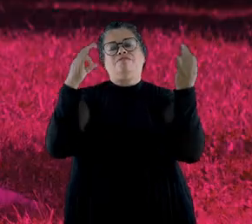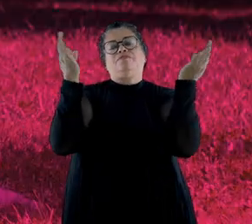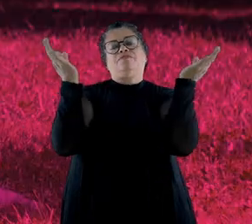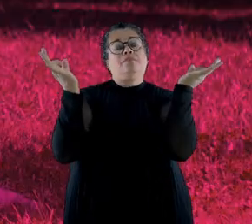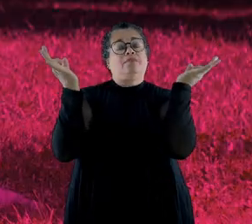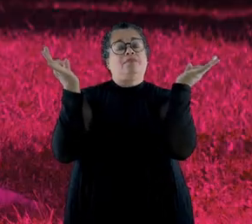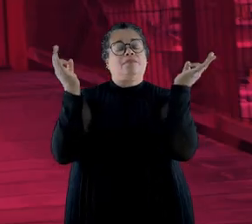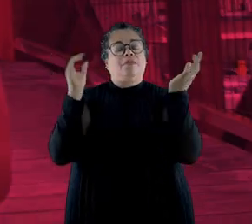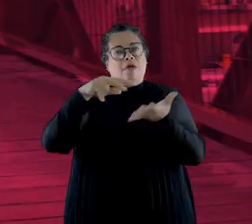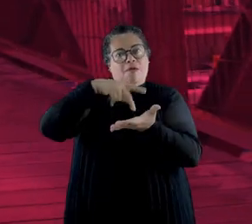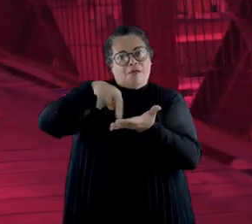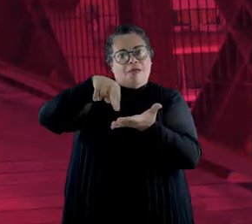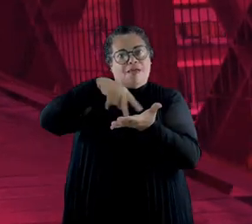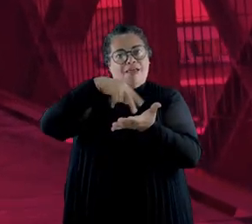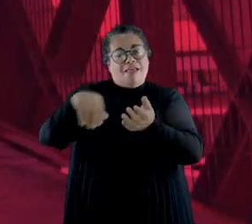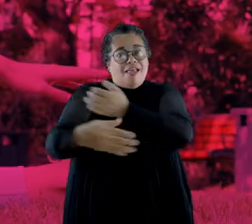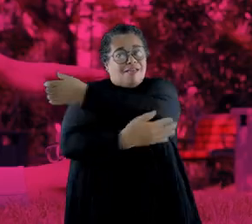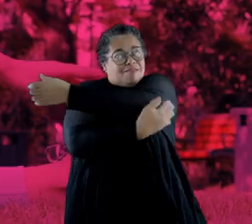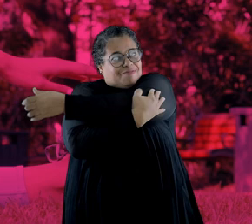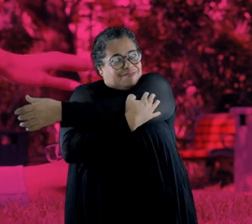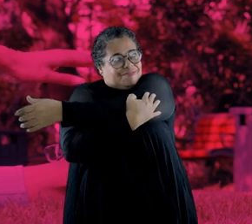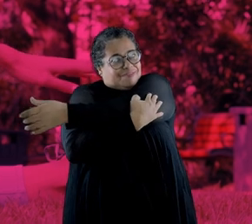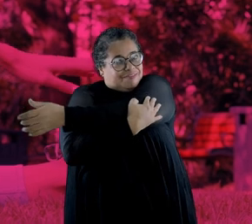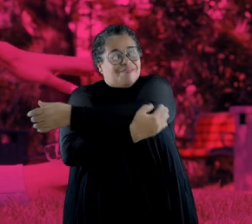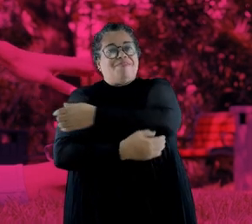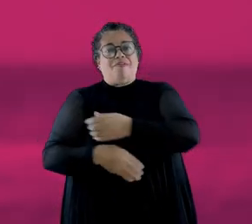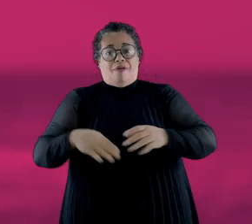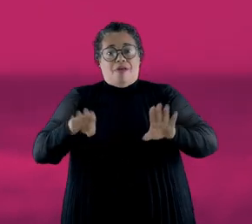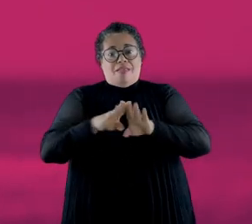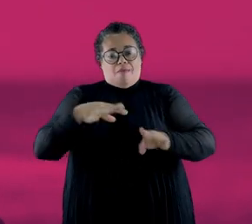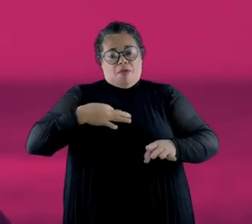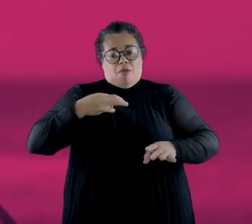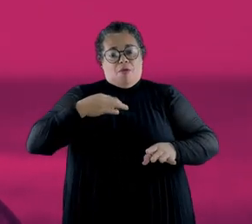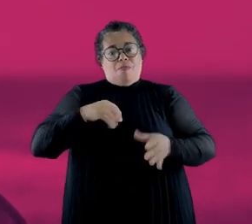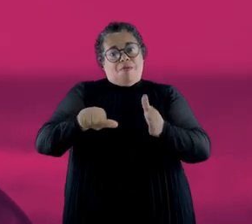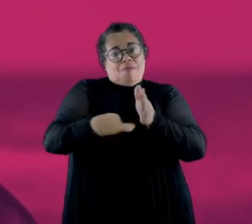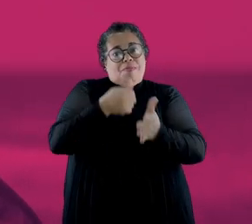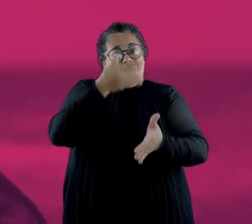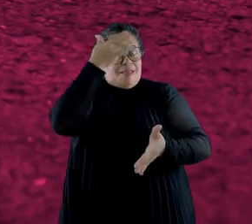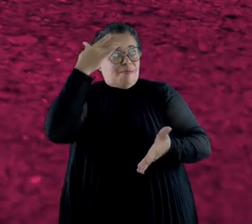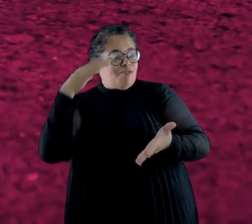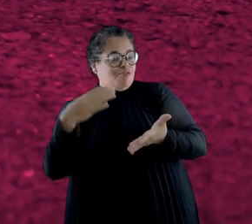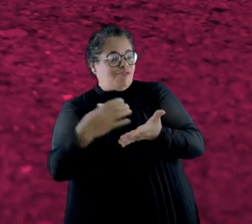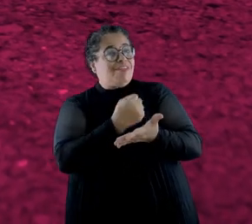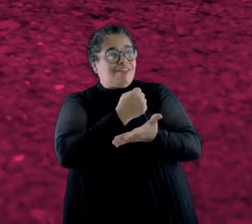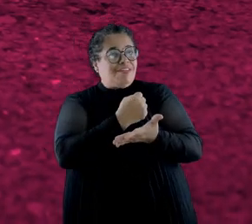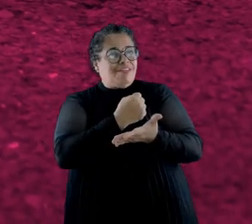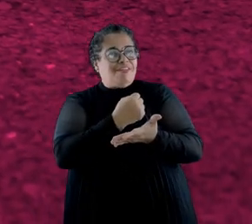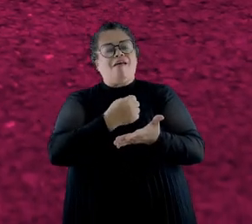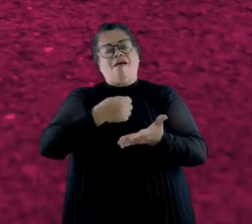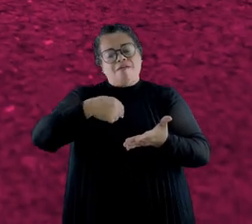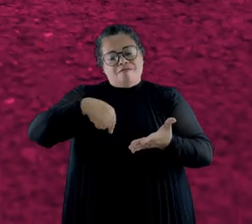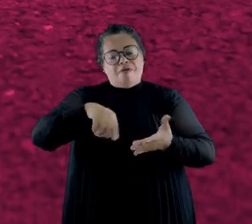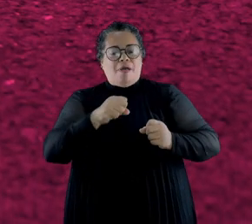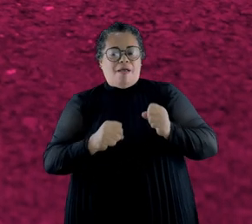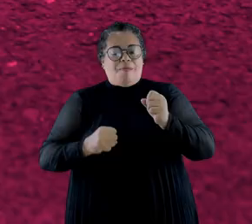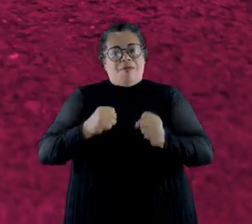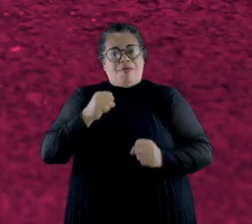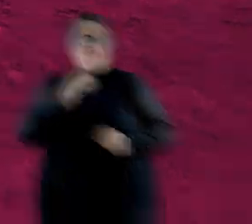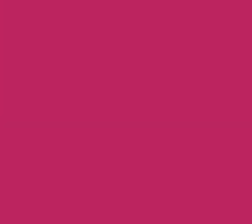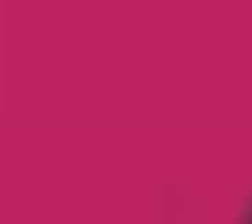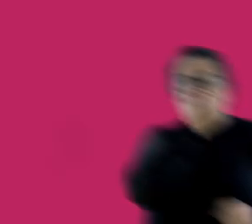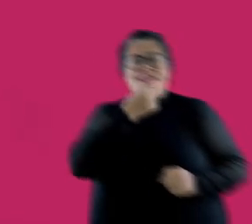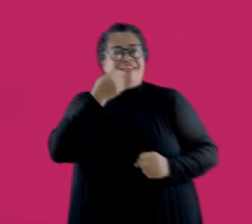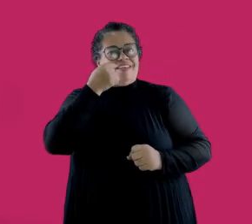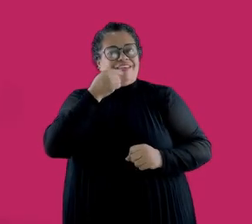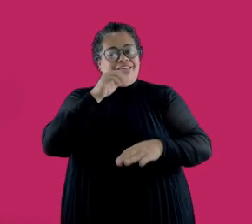em aula de yoga fitdance alongamento e camisetas para as primeiras inscritas faça já sua inscrição para caminhada do